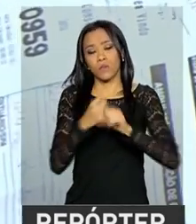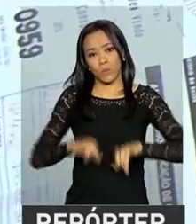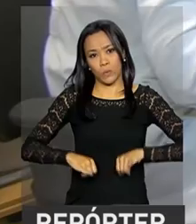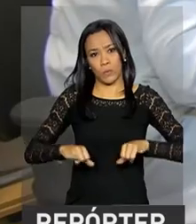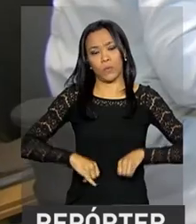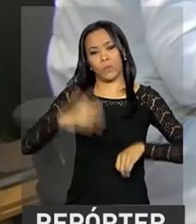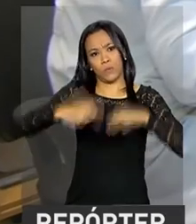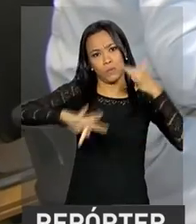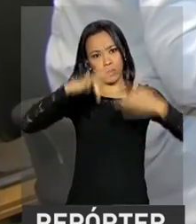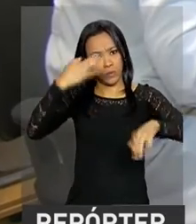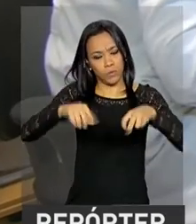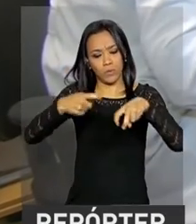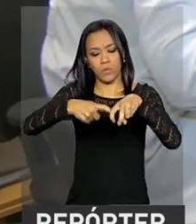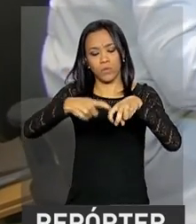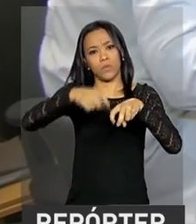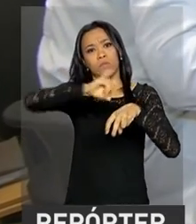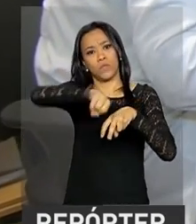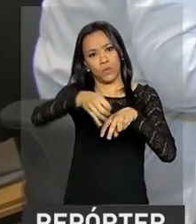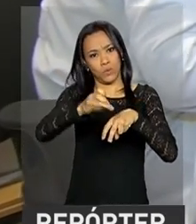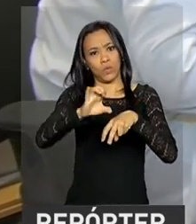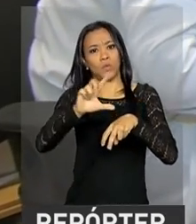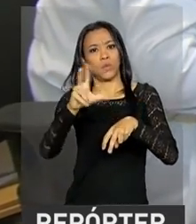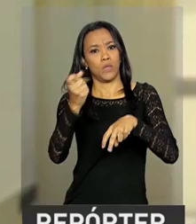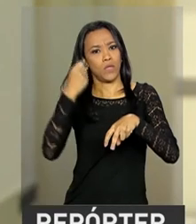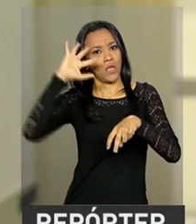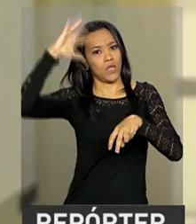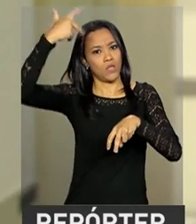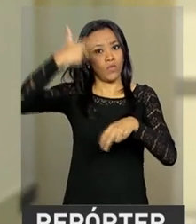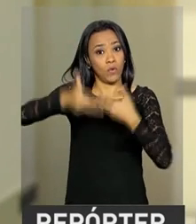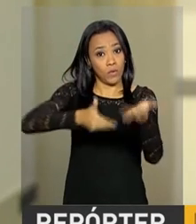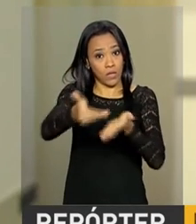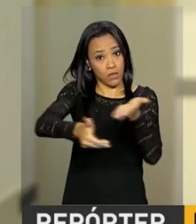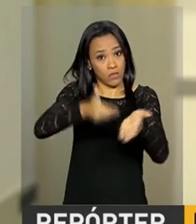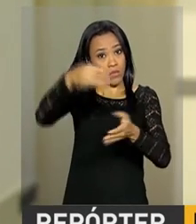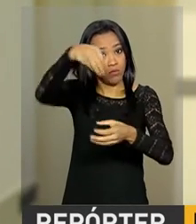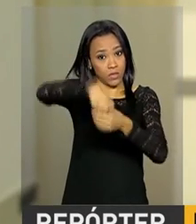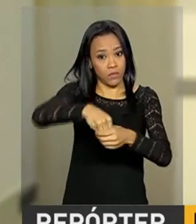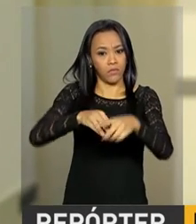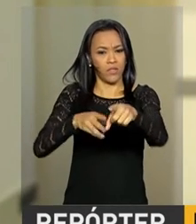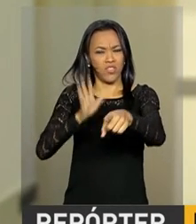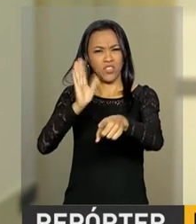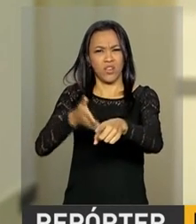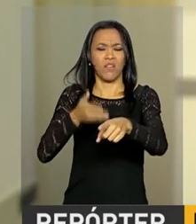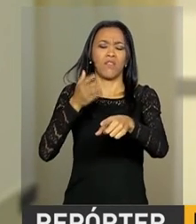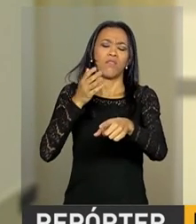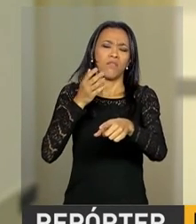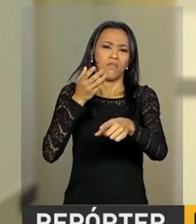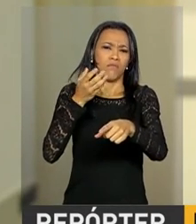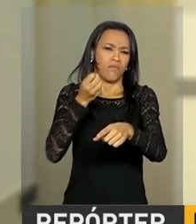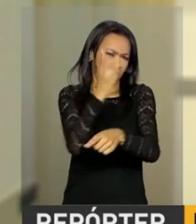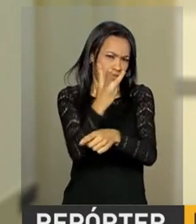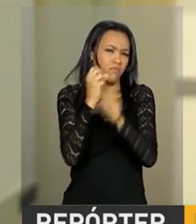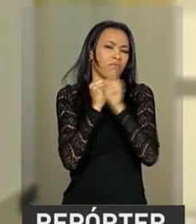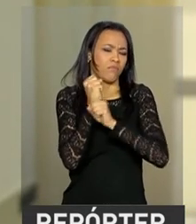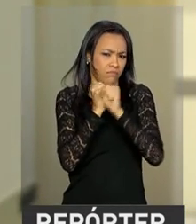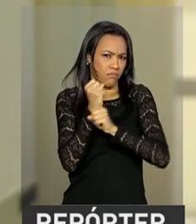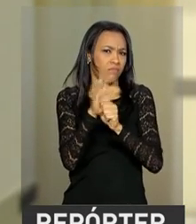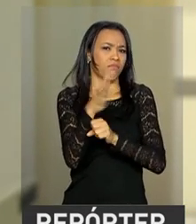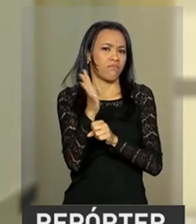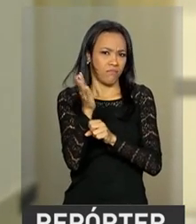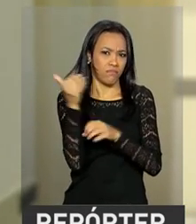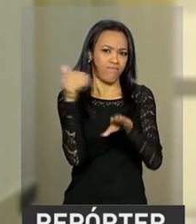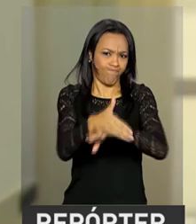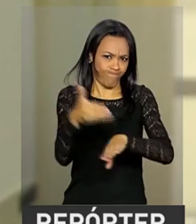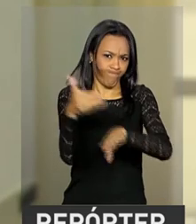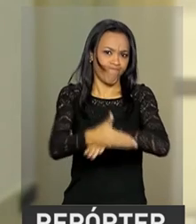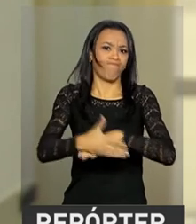no joelho até iniciar o tratamento no instituto eu já faço tratamento presa três anos mais ou menos aqui no entanto